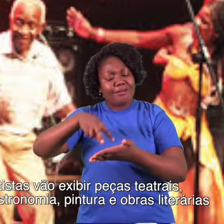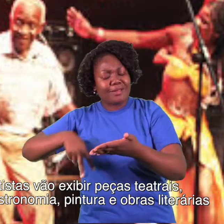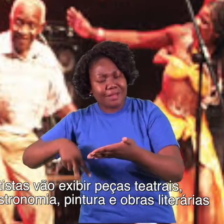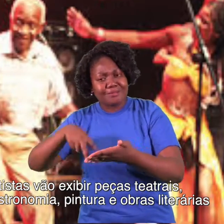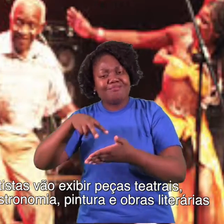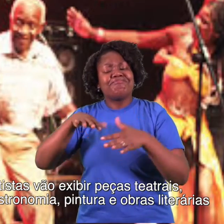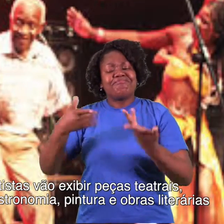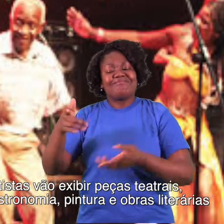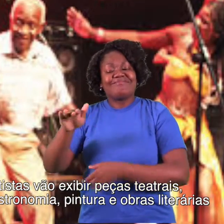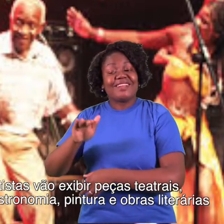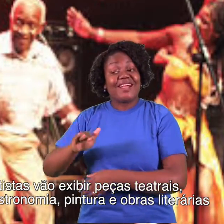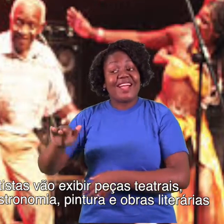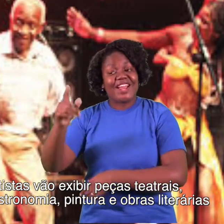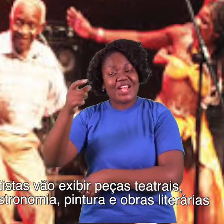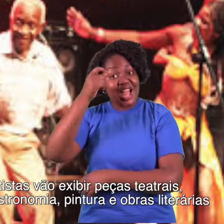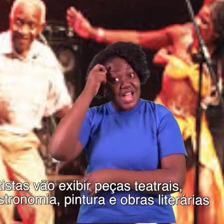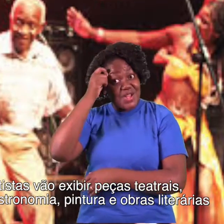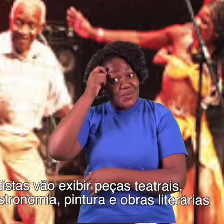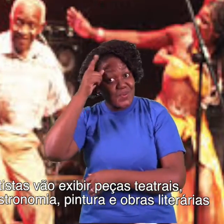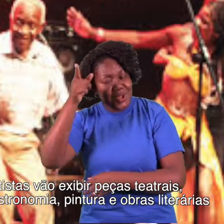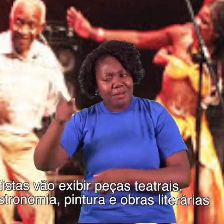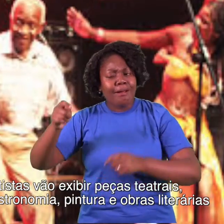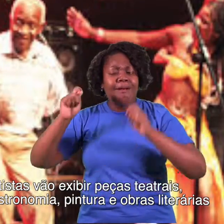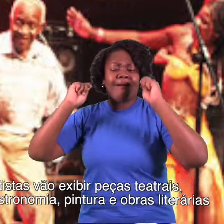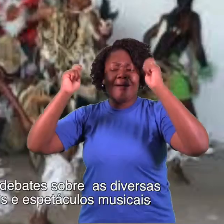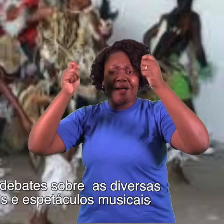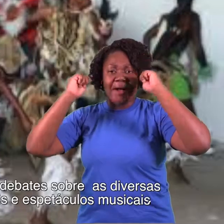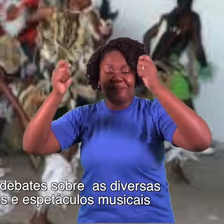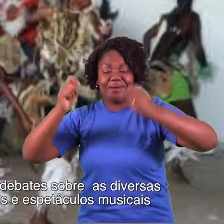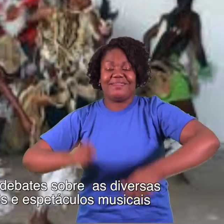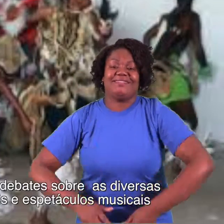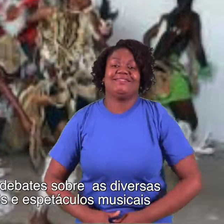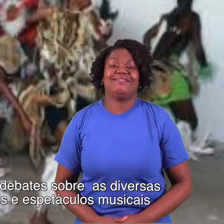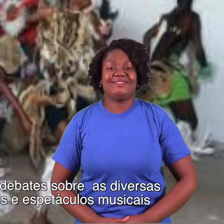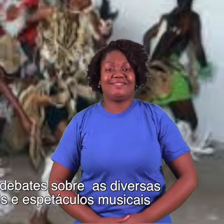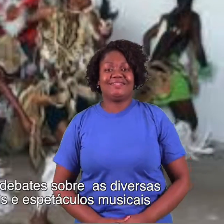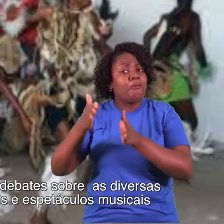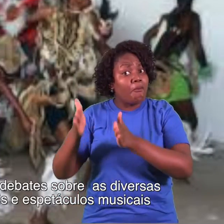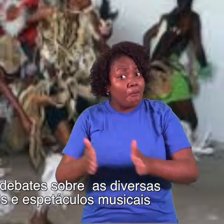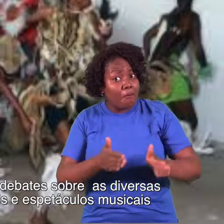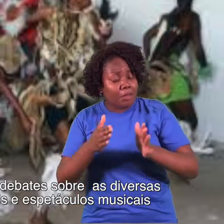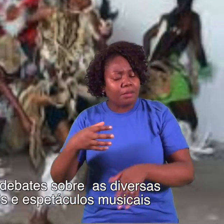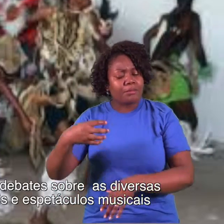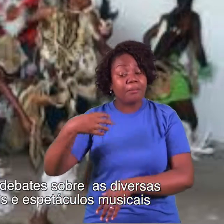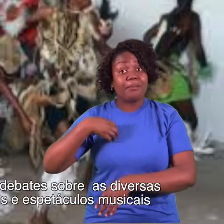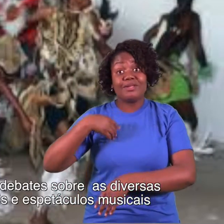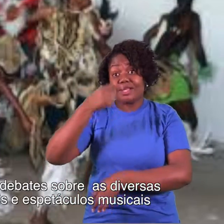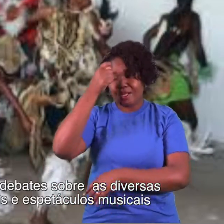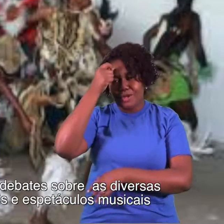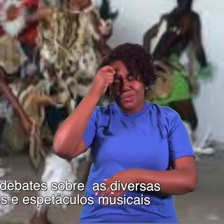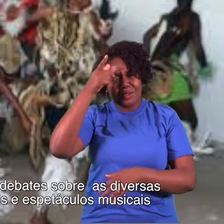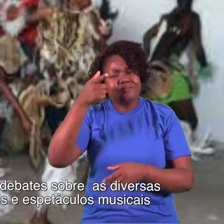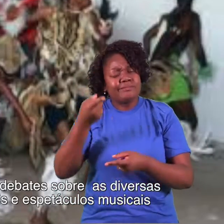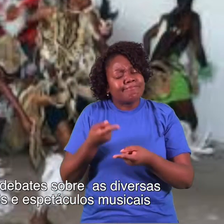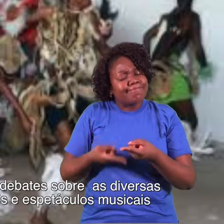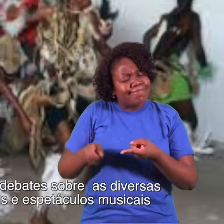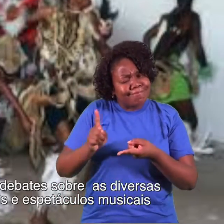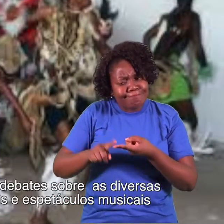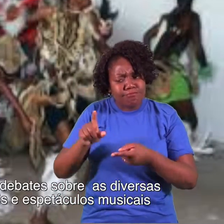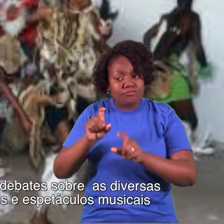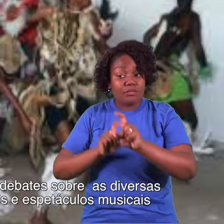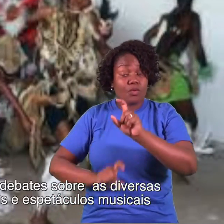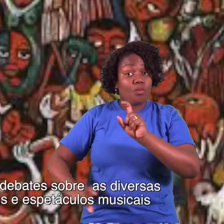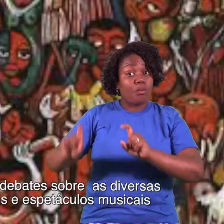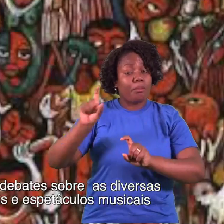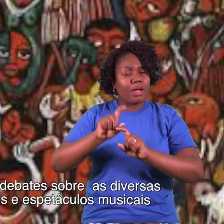exposição de gastronomia, pinturas e obras literárias. O programa inclui ainda debates sobre as